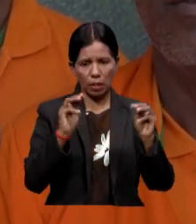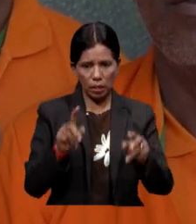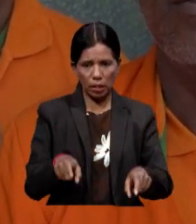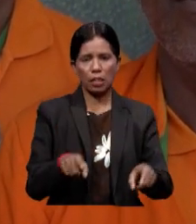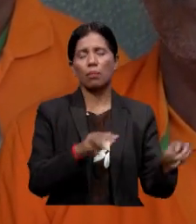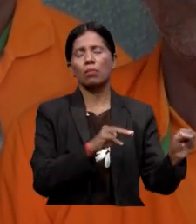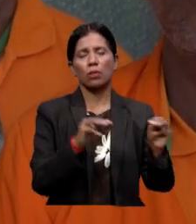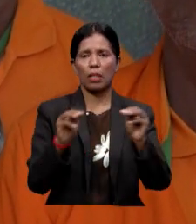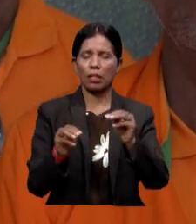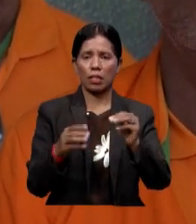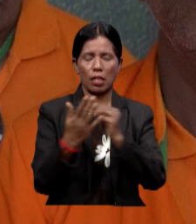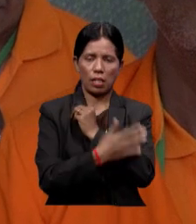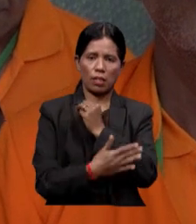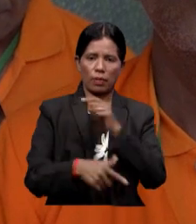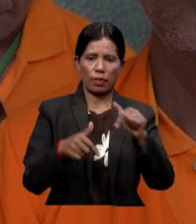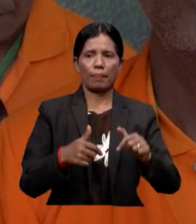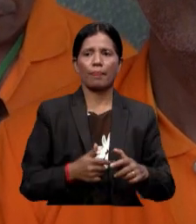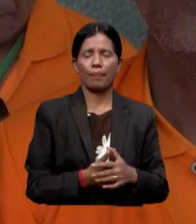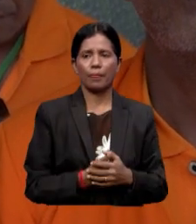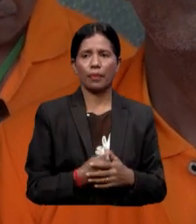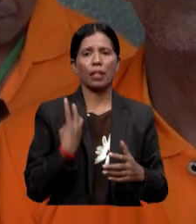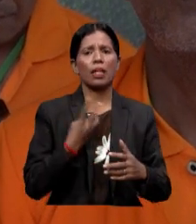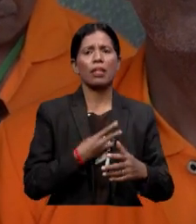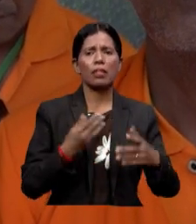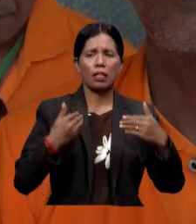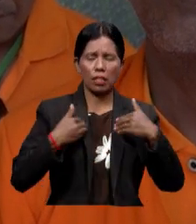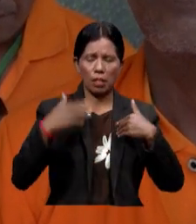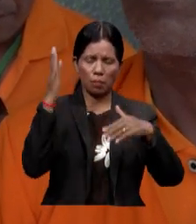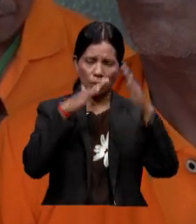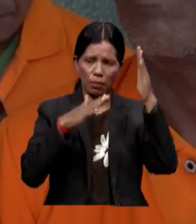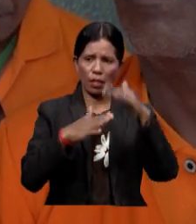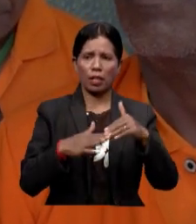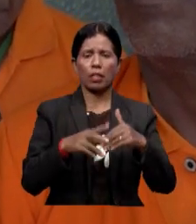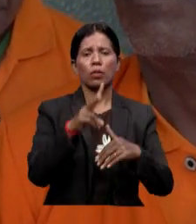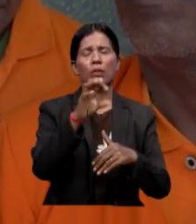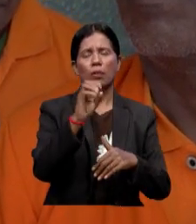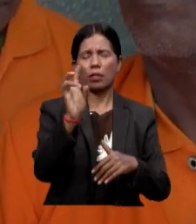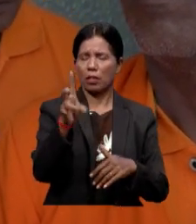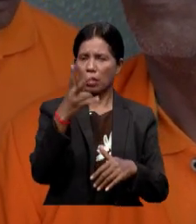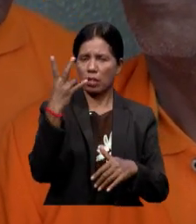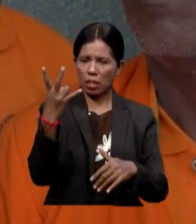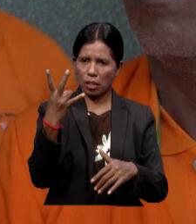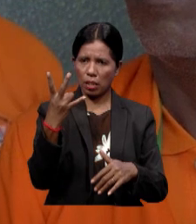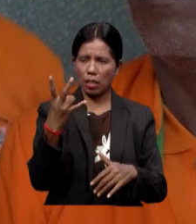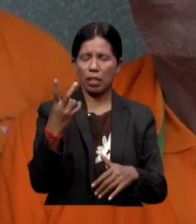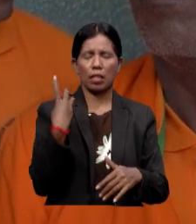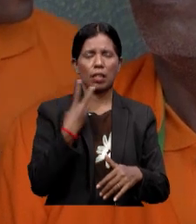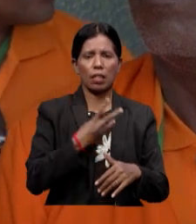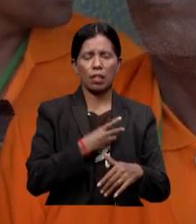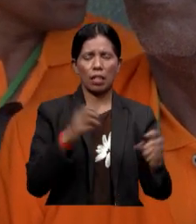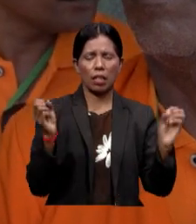herailara. Ita harebe, e tem problemas desde, por exemplo, 2017 de maio. E tem instabilidade